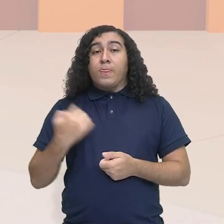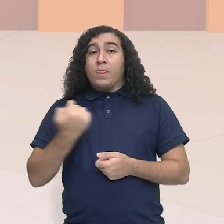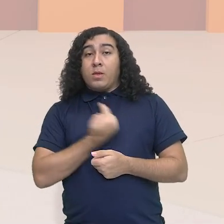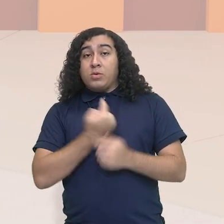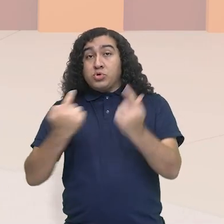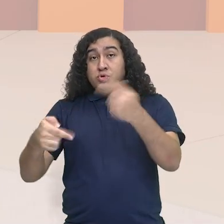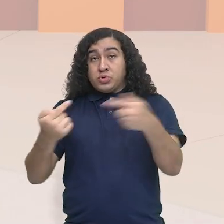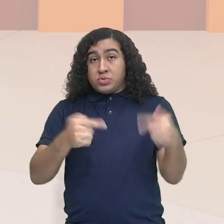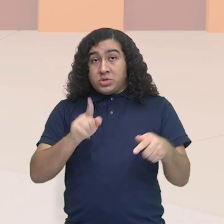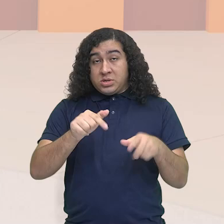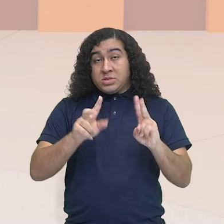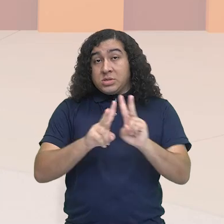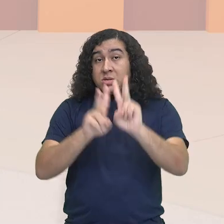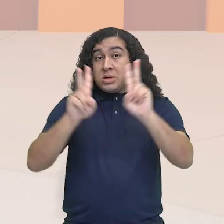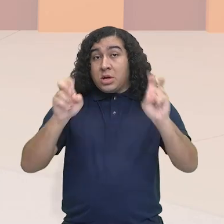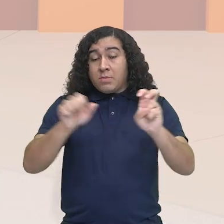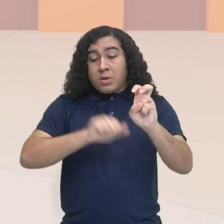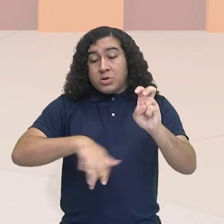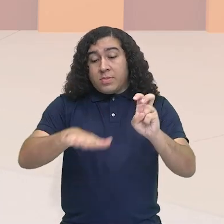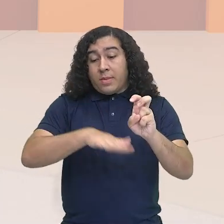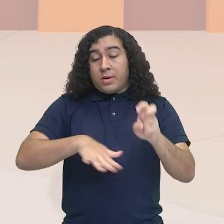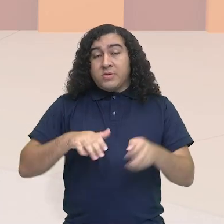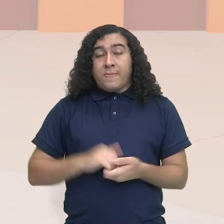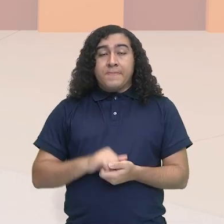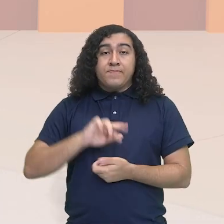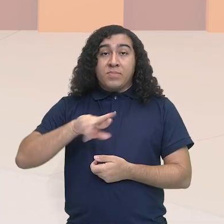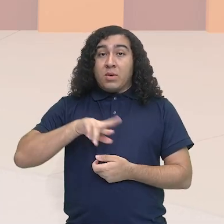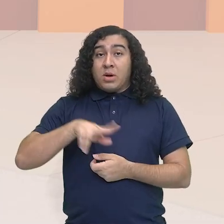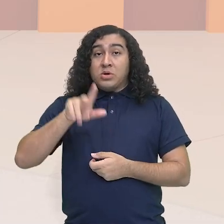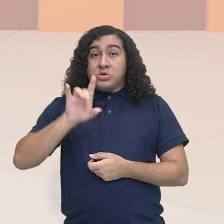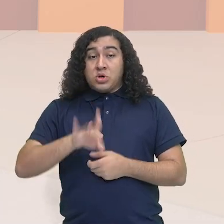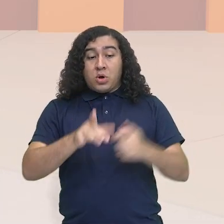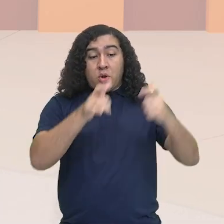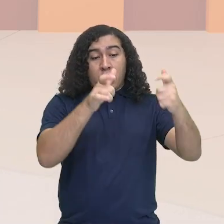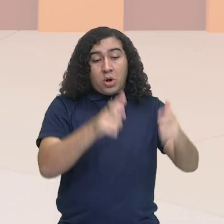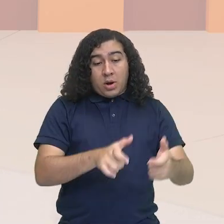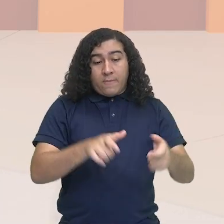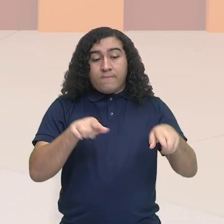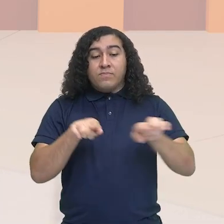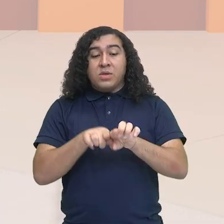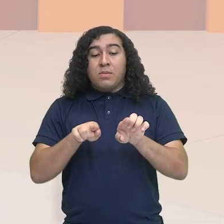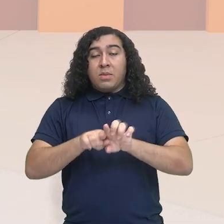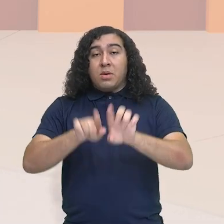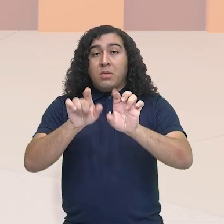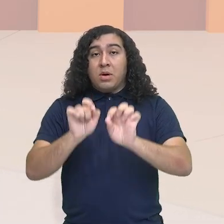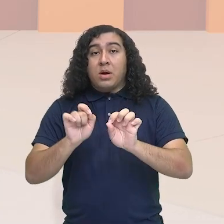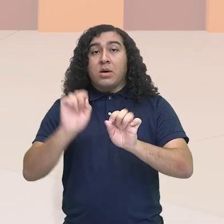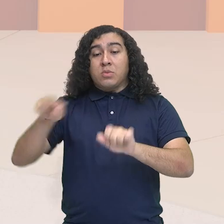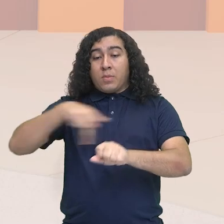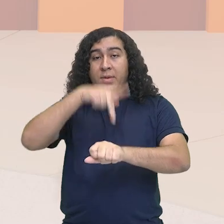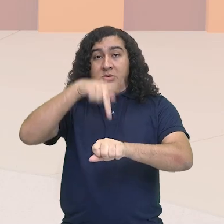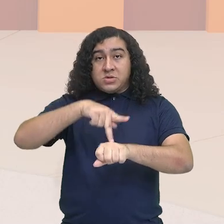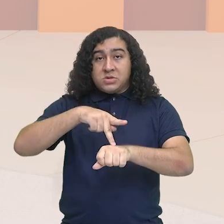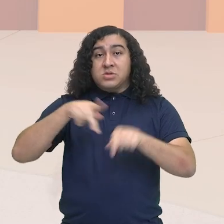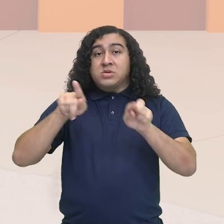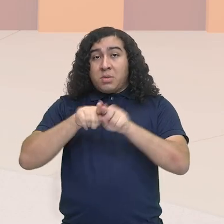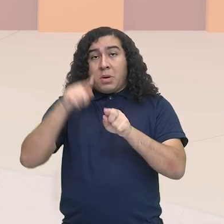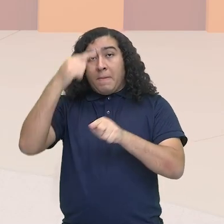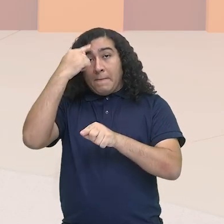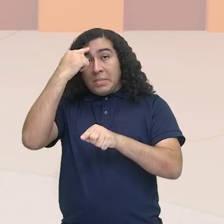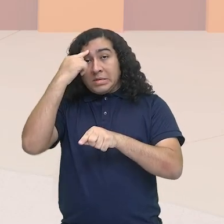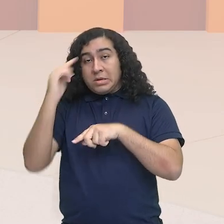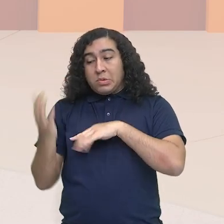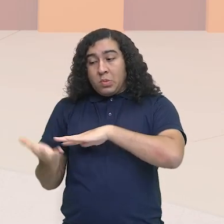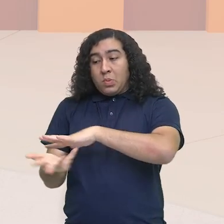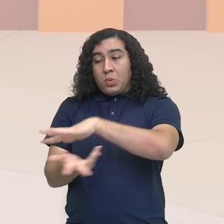questões ambientais, não apenas no âmbito local, mas também como no âmbito nacional e numa escala